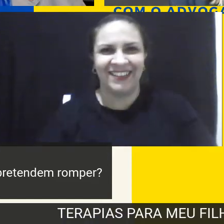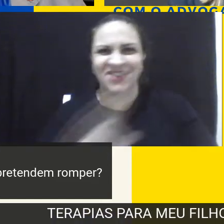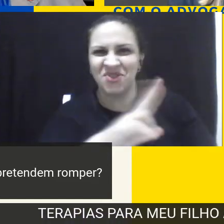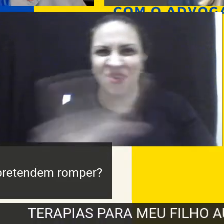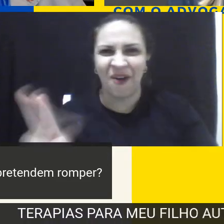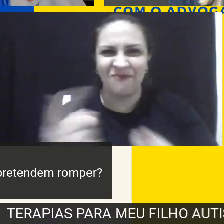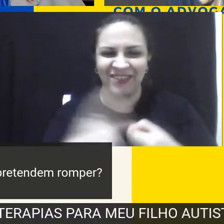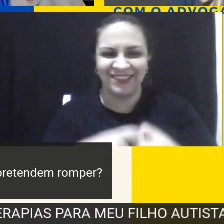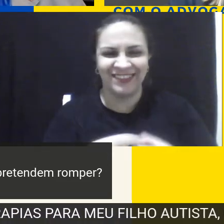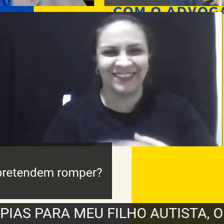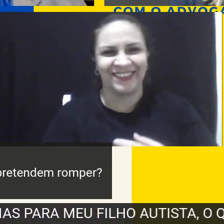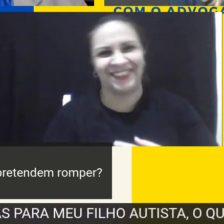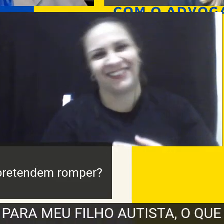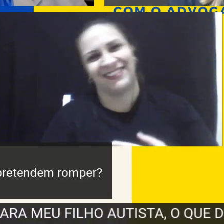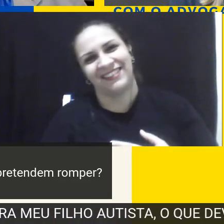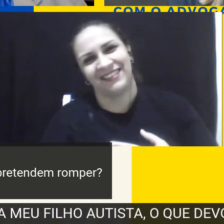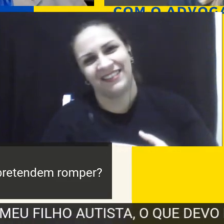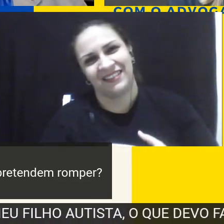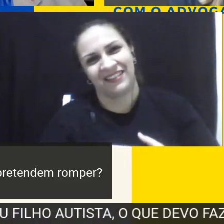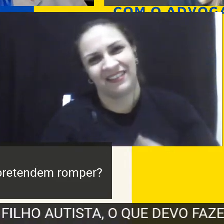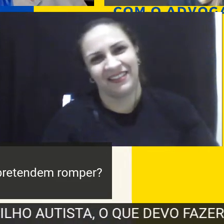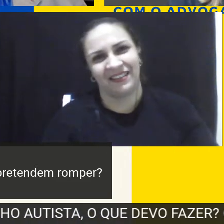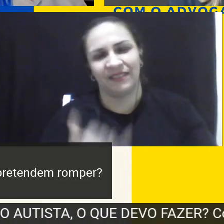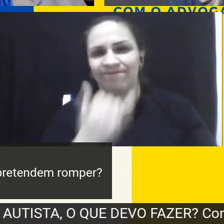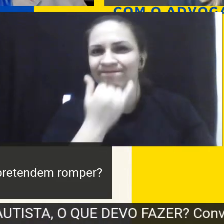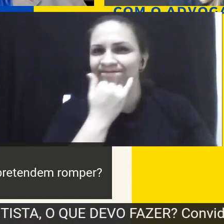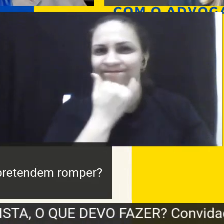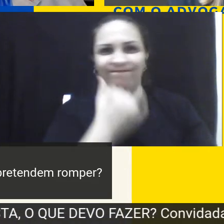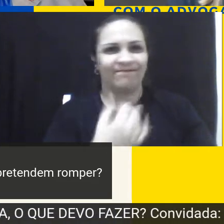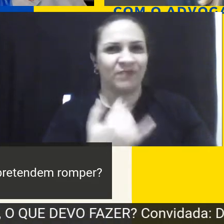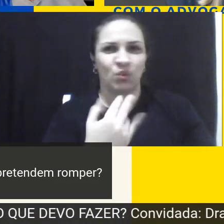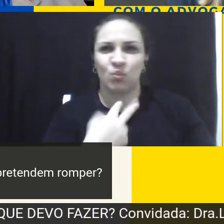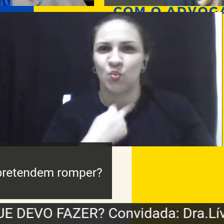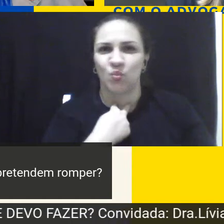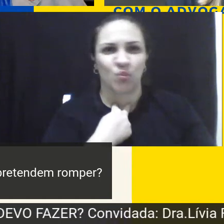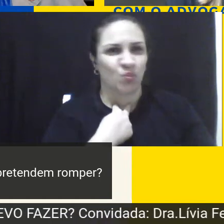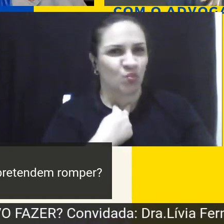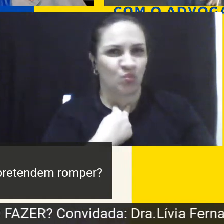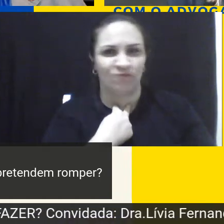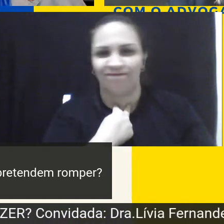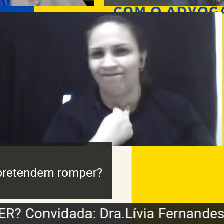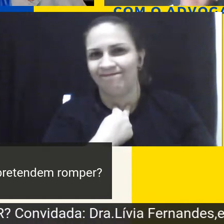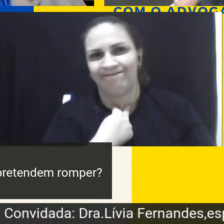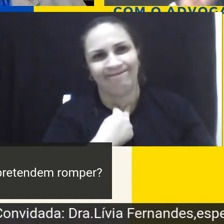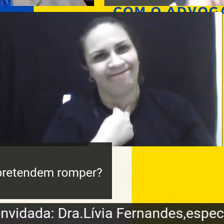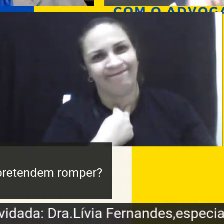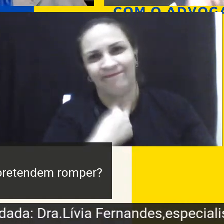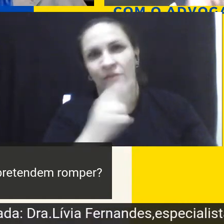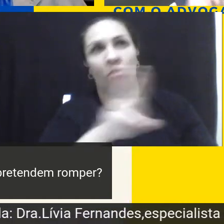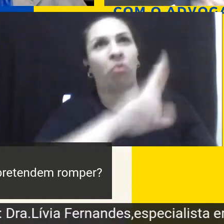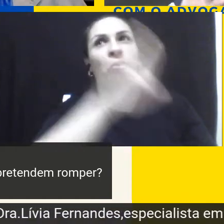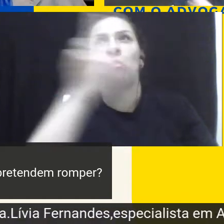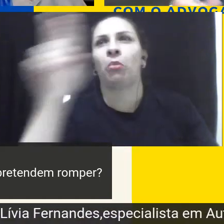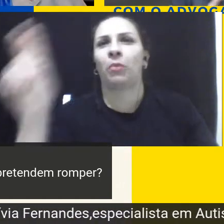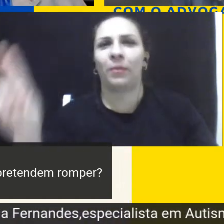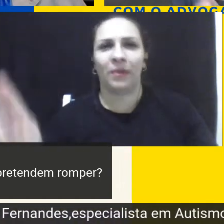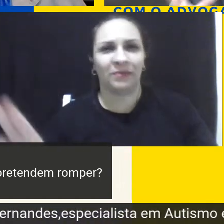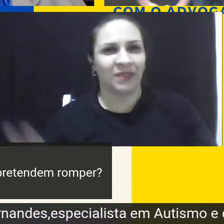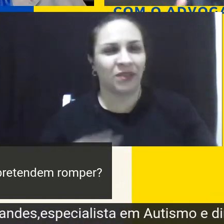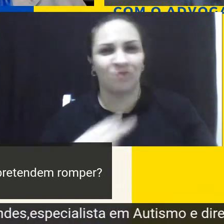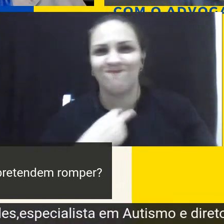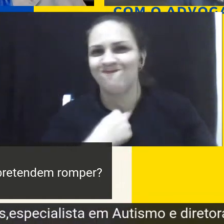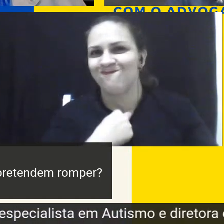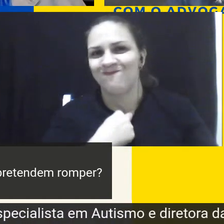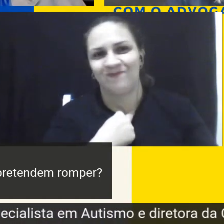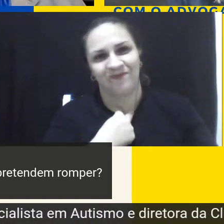falem. Não, a gente não pode. Eu, na minha profissão, não posso, né, dizer tudo. E Então, vocês